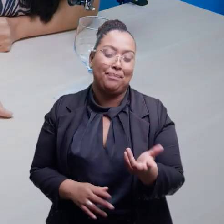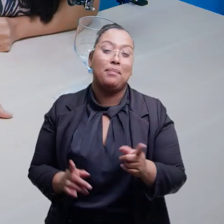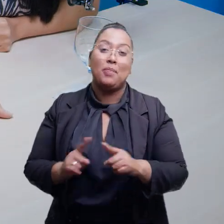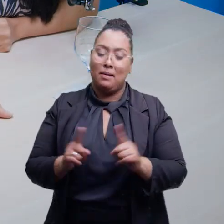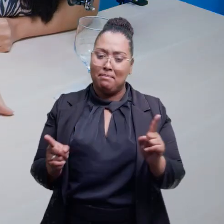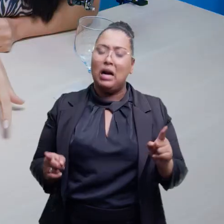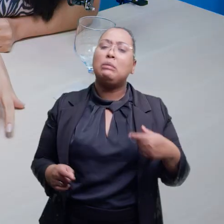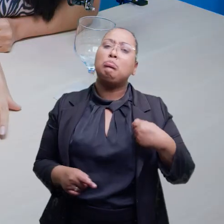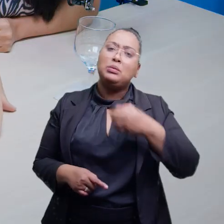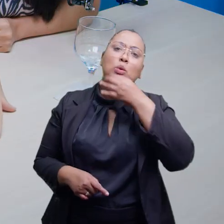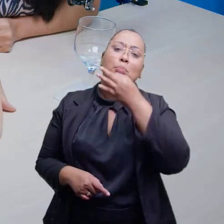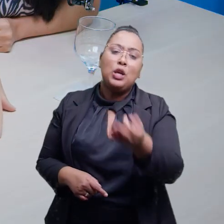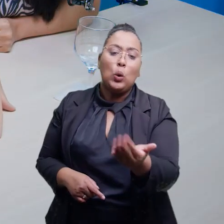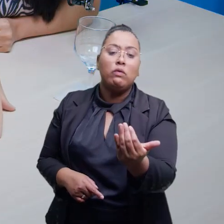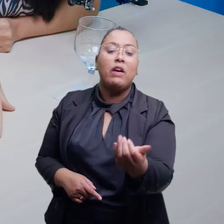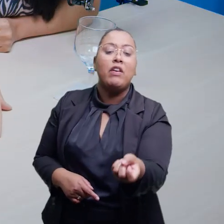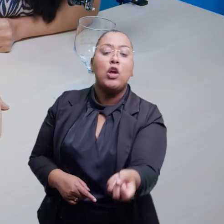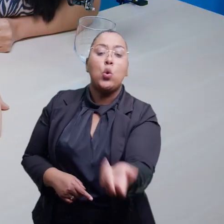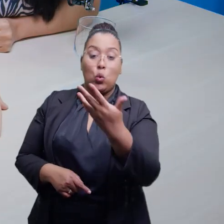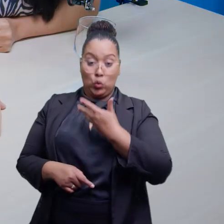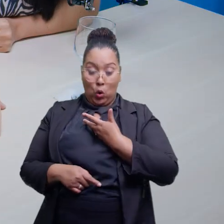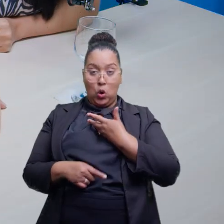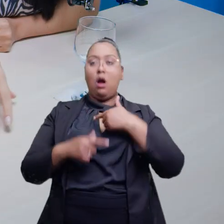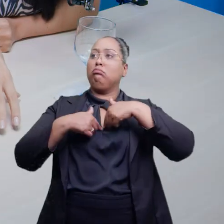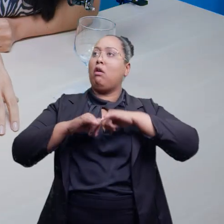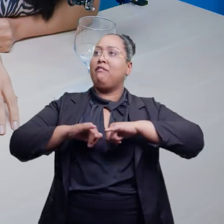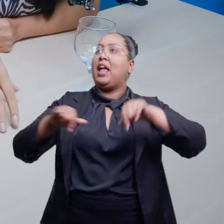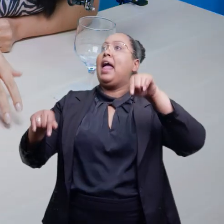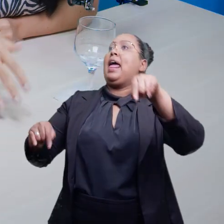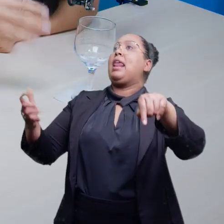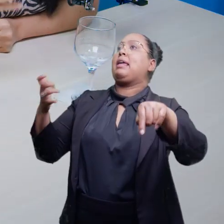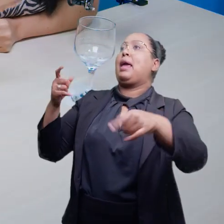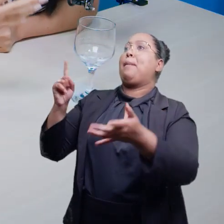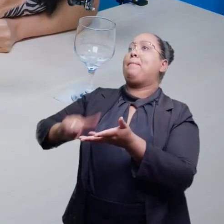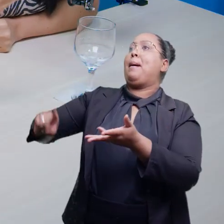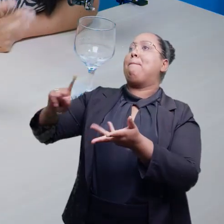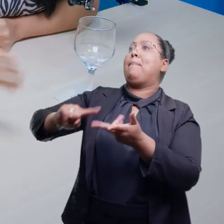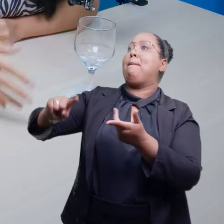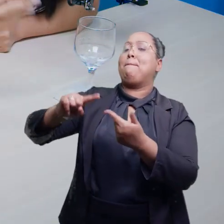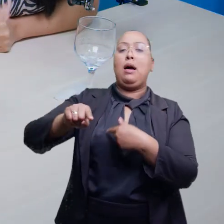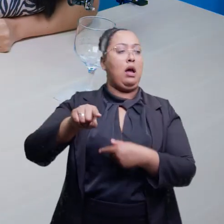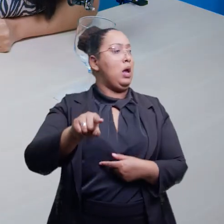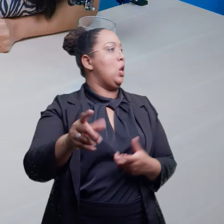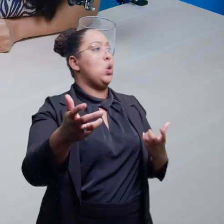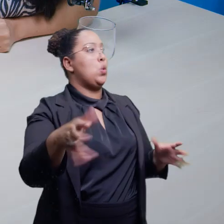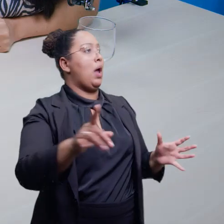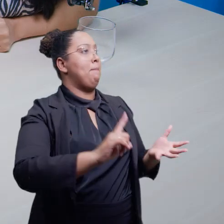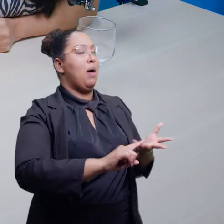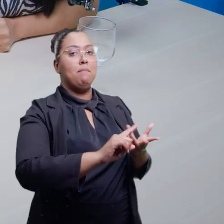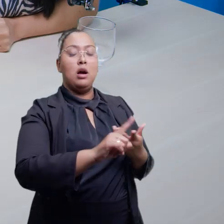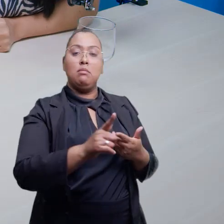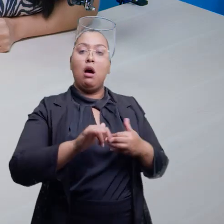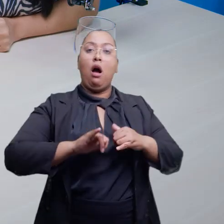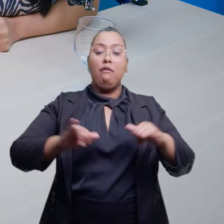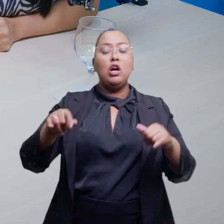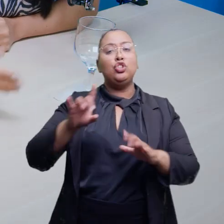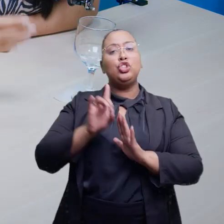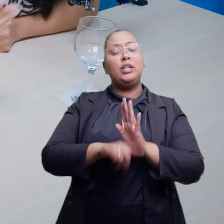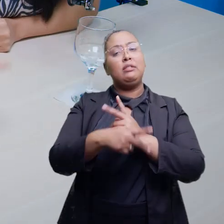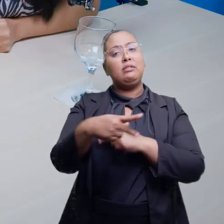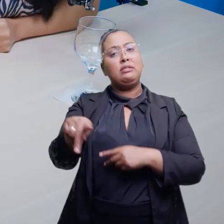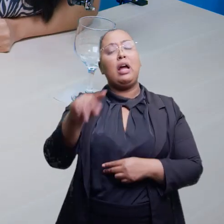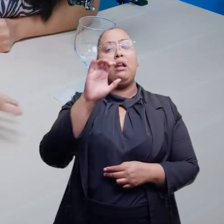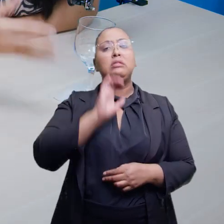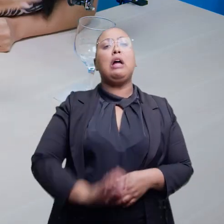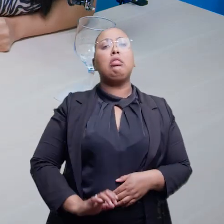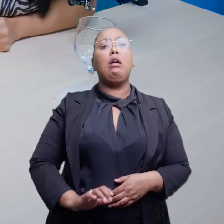possa trazer essa manifestação de vontade, né? Essa expressão de cidadania, inclusive, daquela criança, de